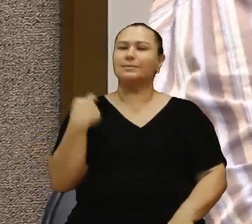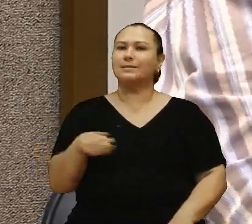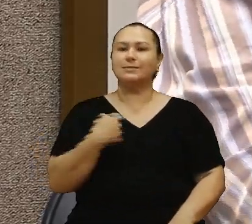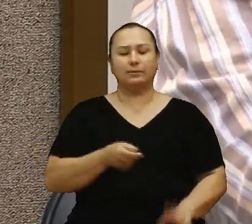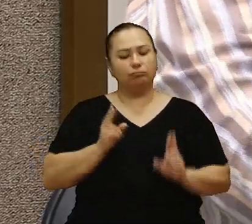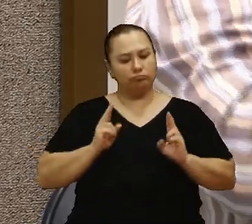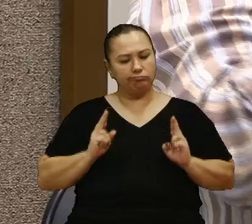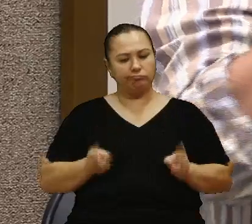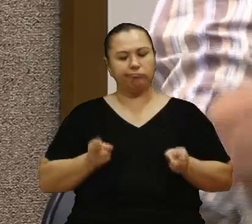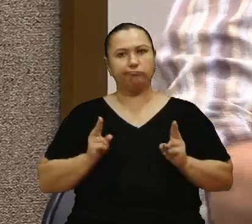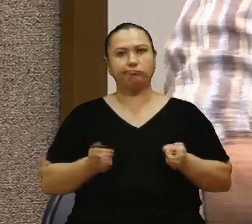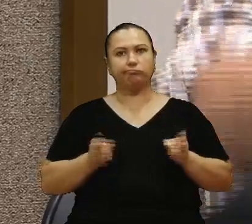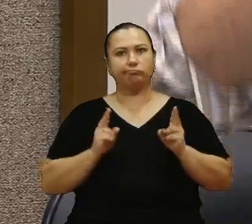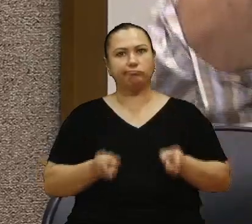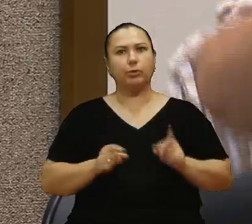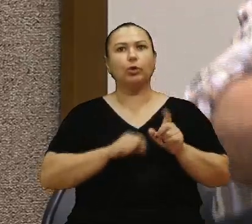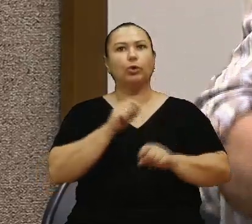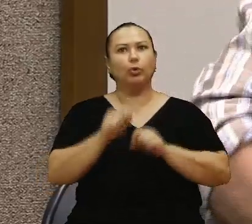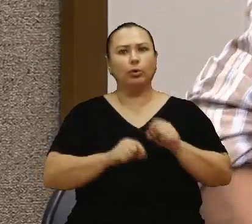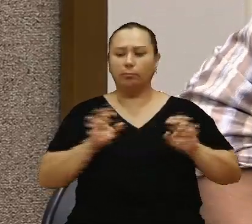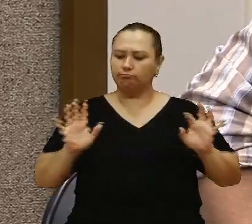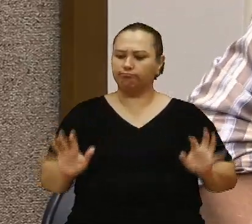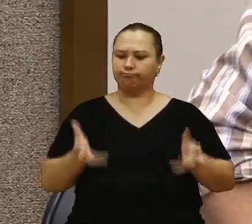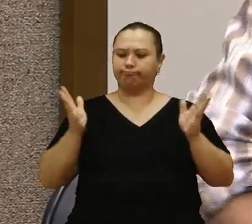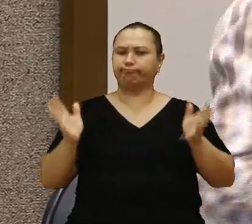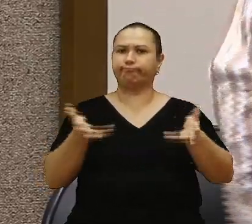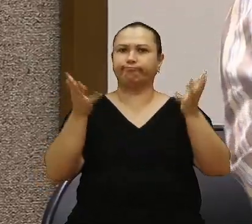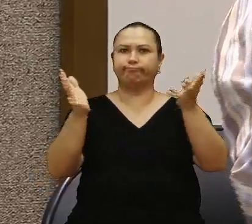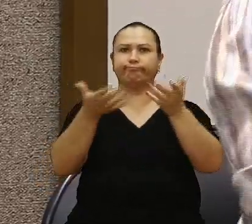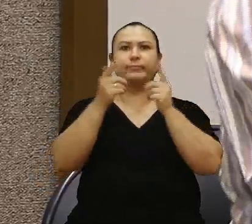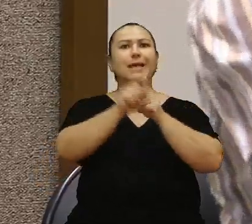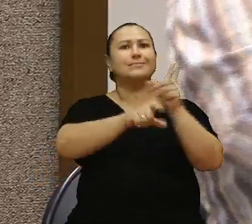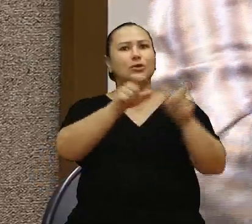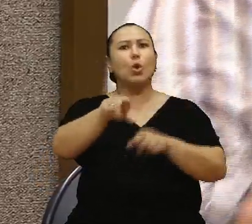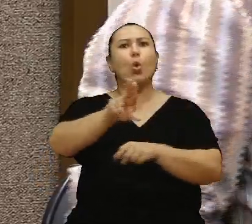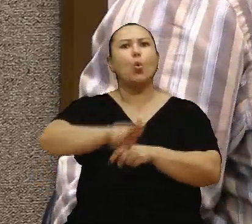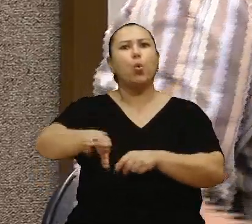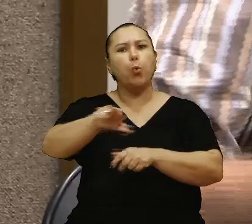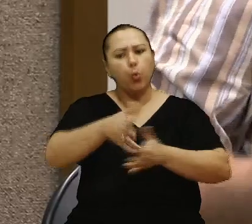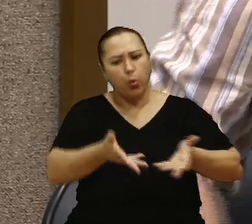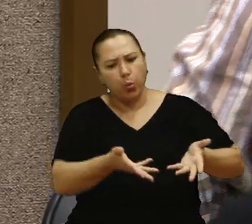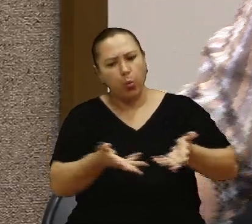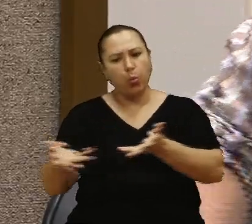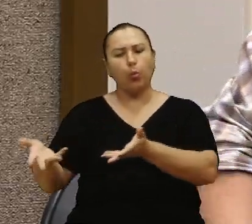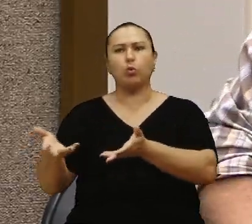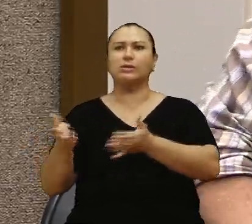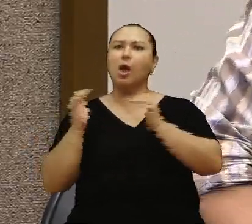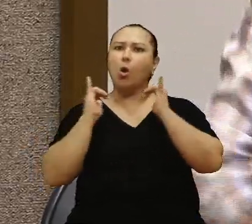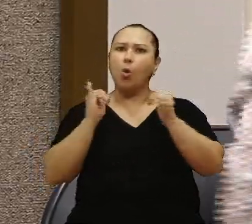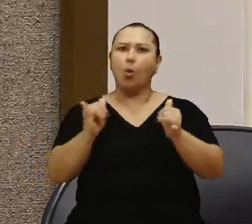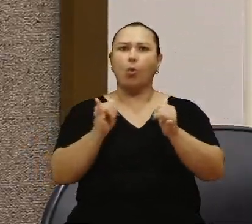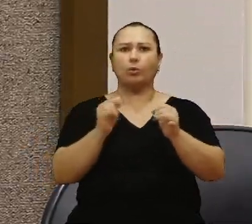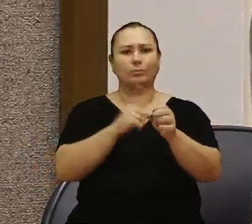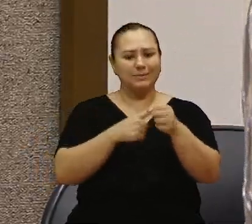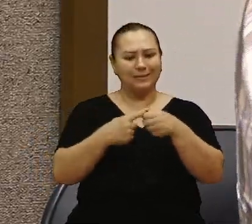sempre aumentar, incentivar que as pessoas utilizem o transporte público, ainda mais numa cidade como